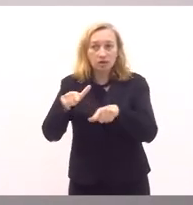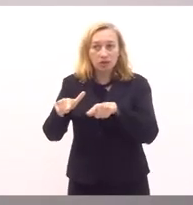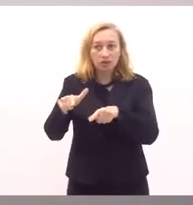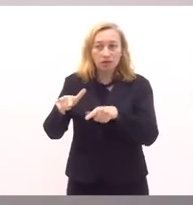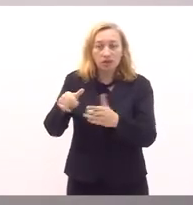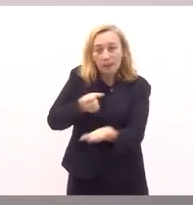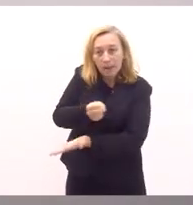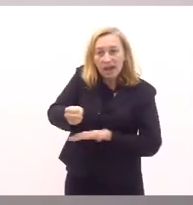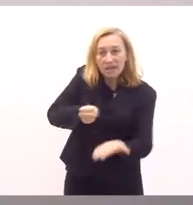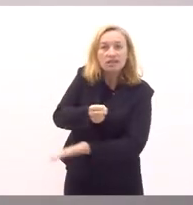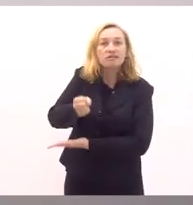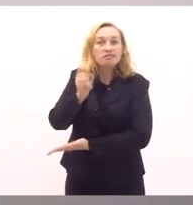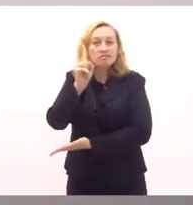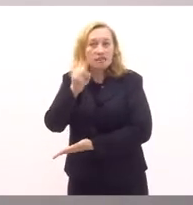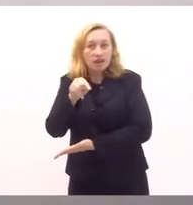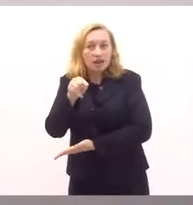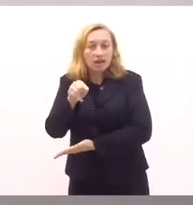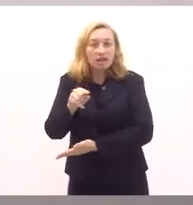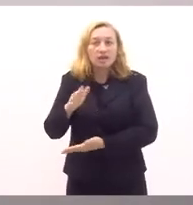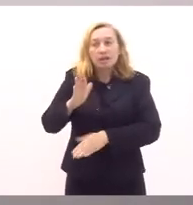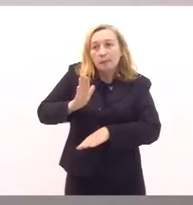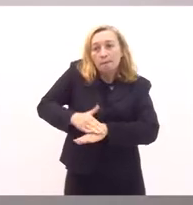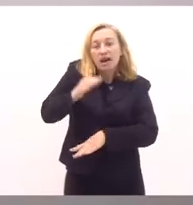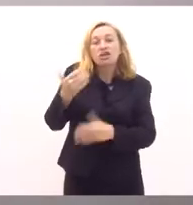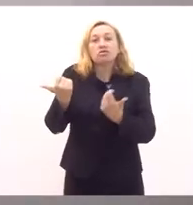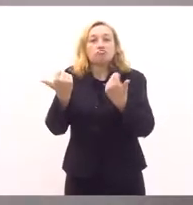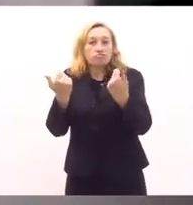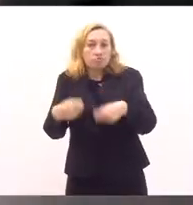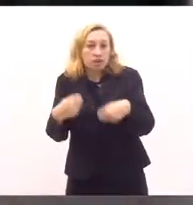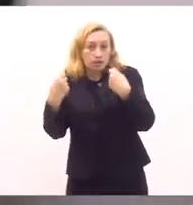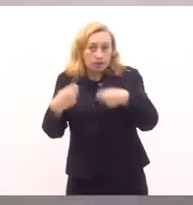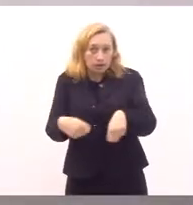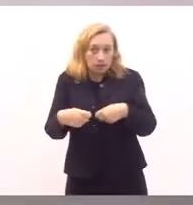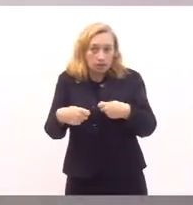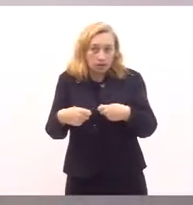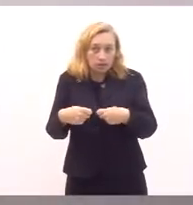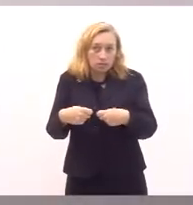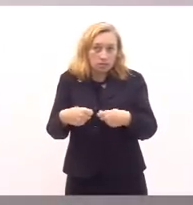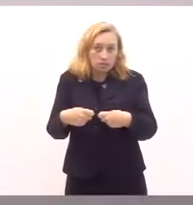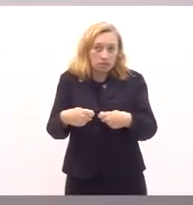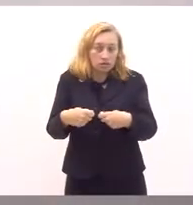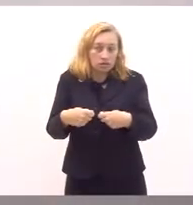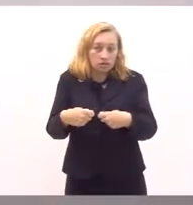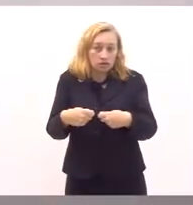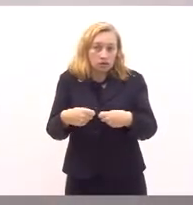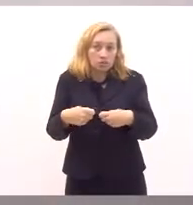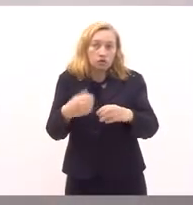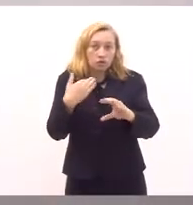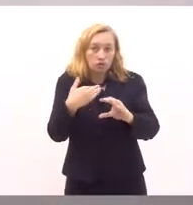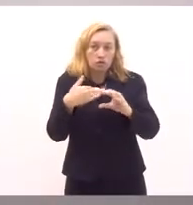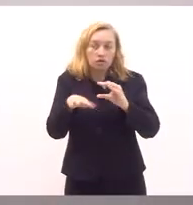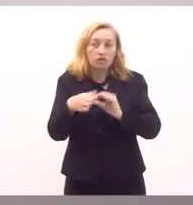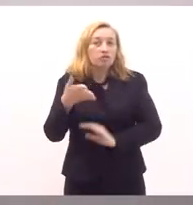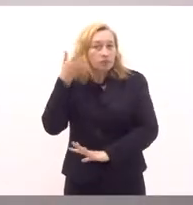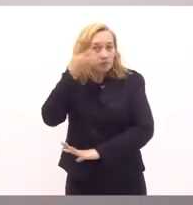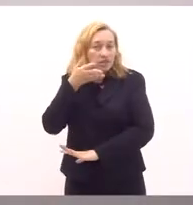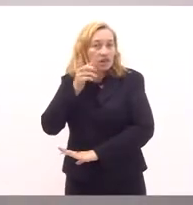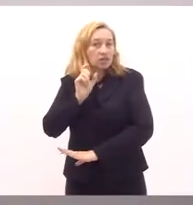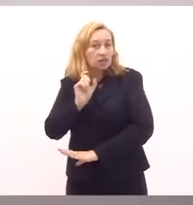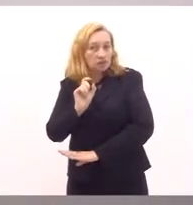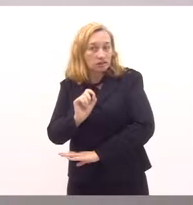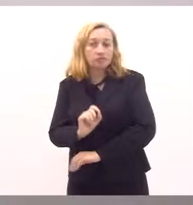da base, né? Que são os que mais precisam do envio dessa mensagem.